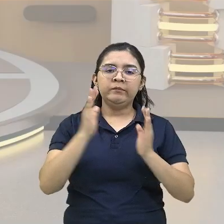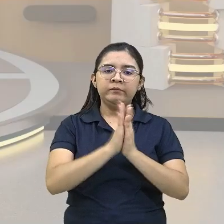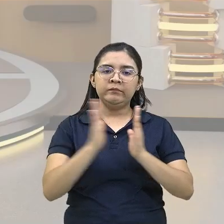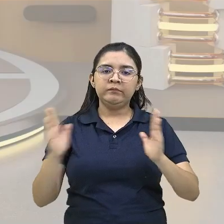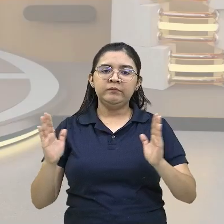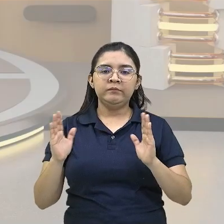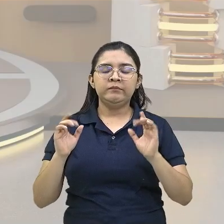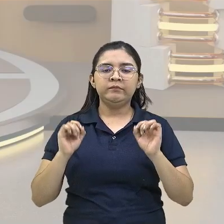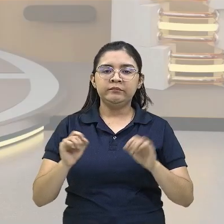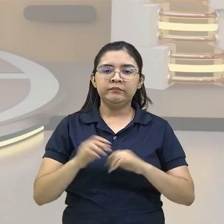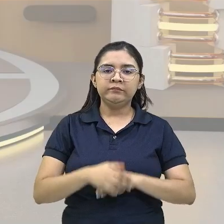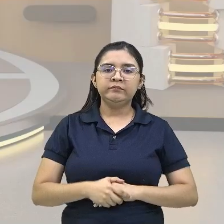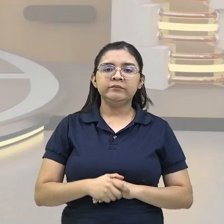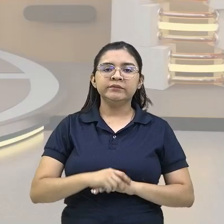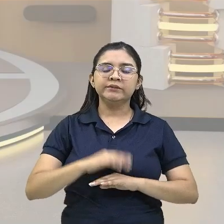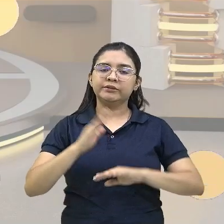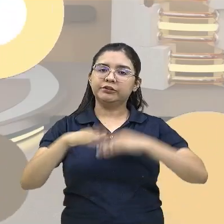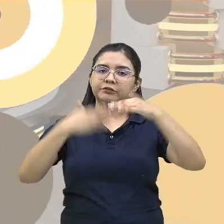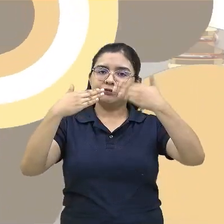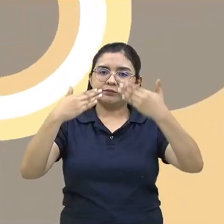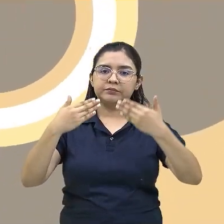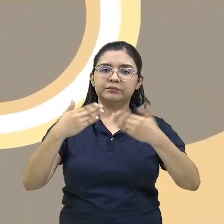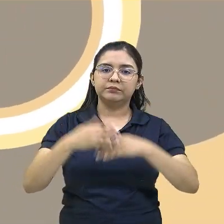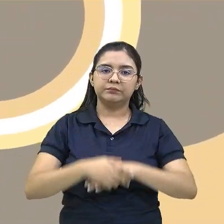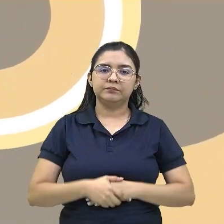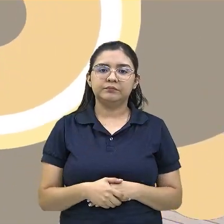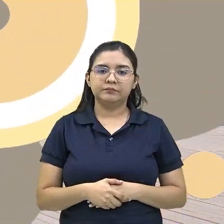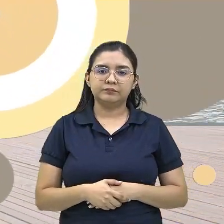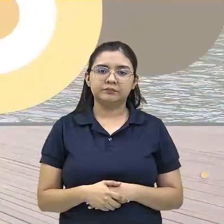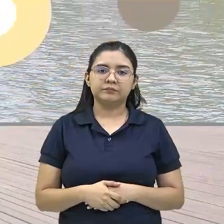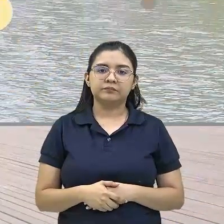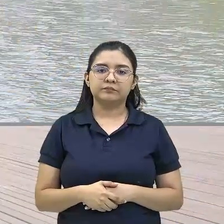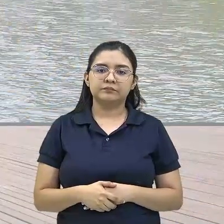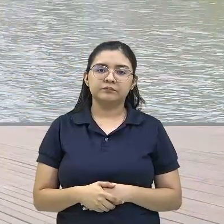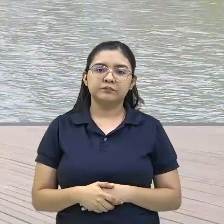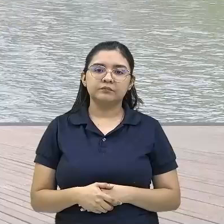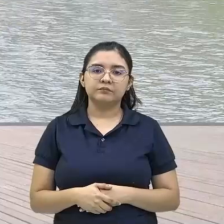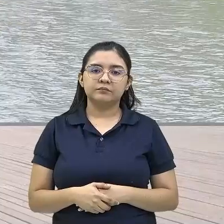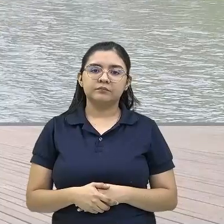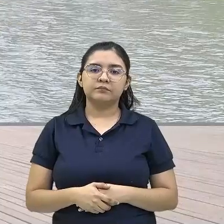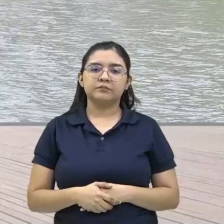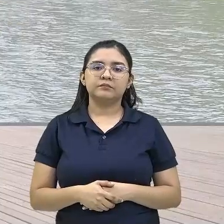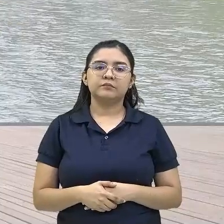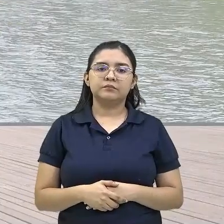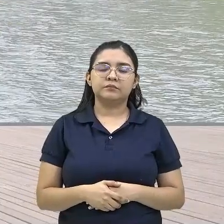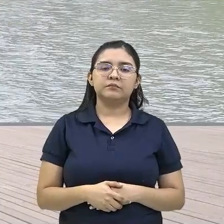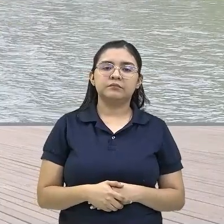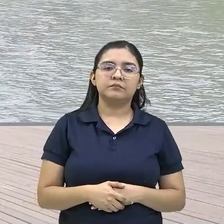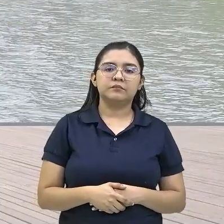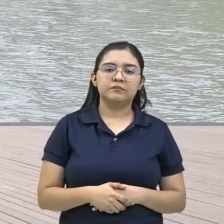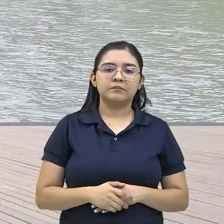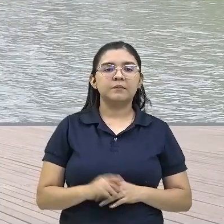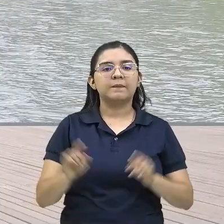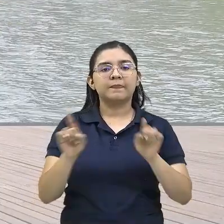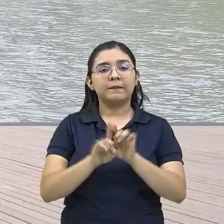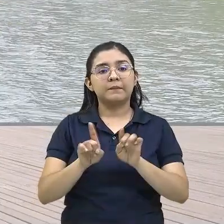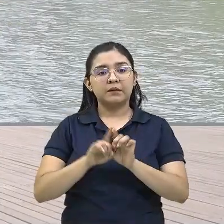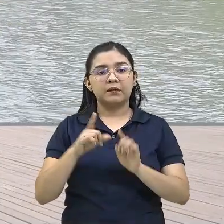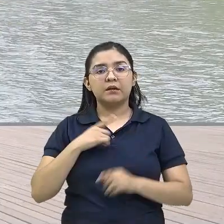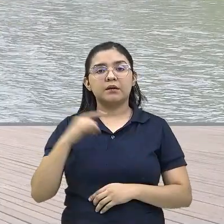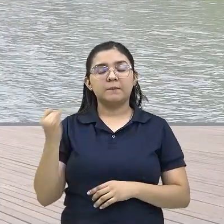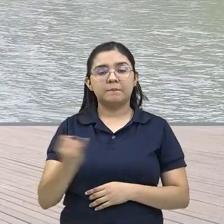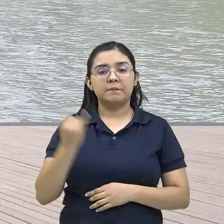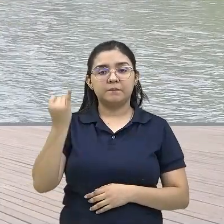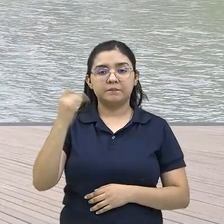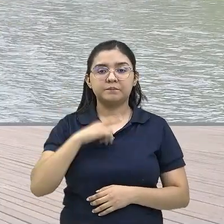processo, esse crescimento urbano, né? Nós temos essa importante